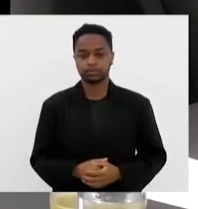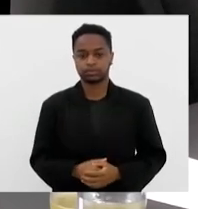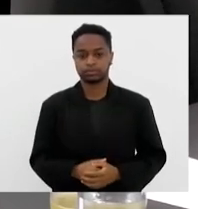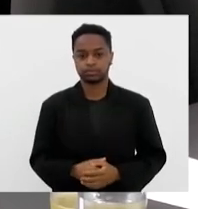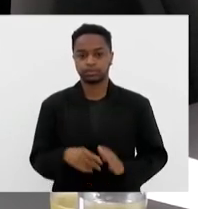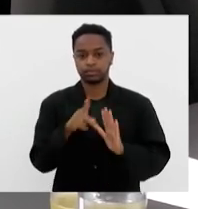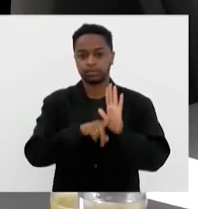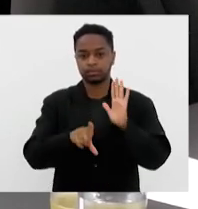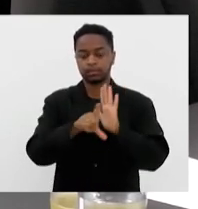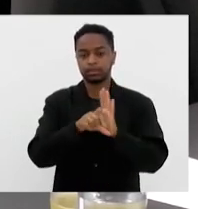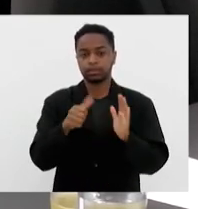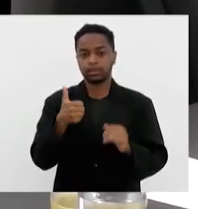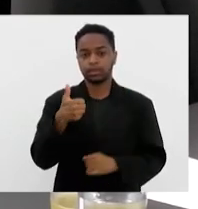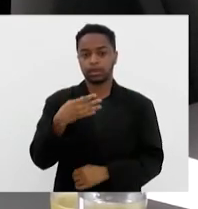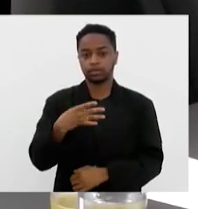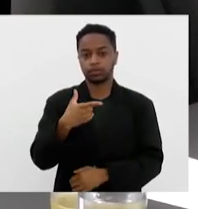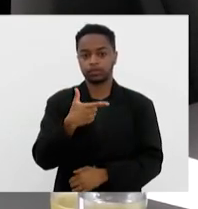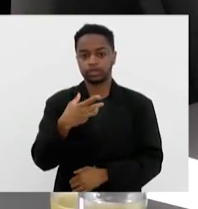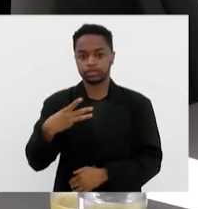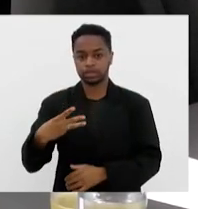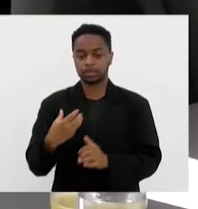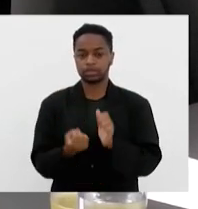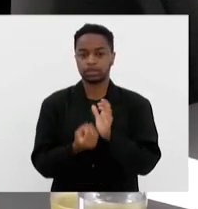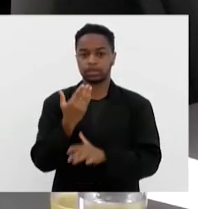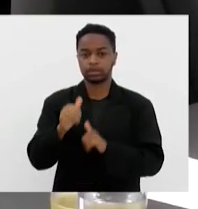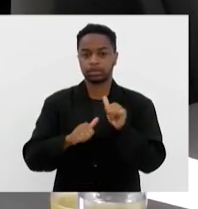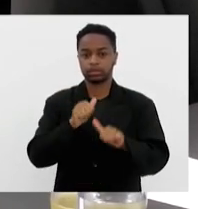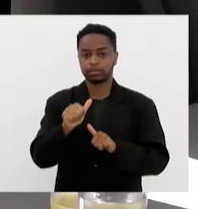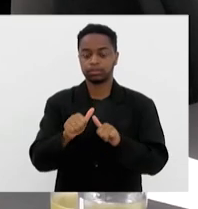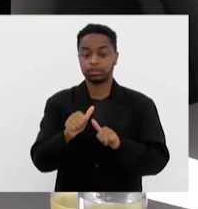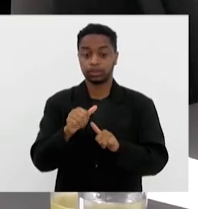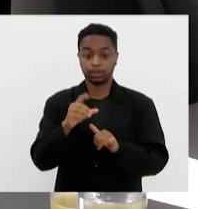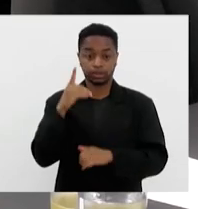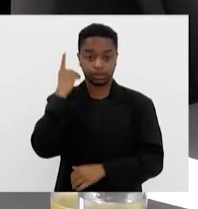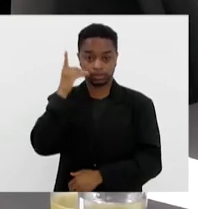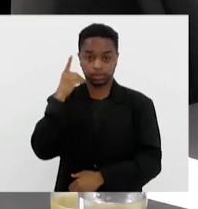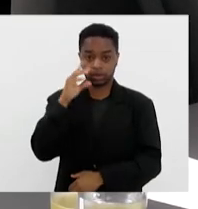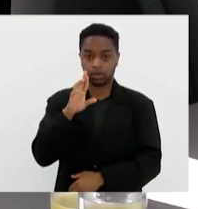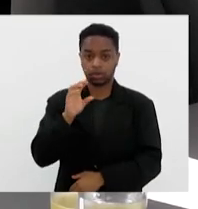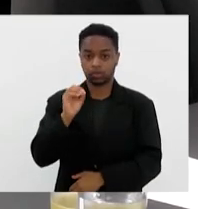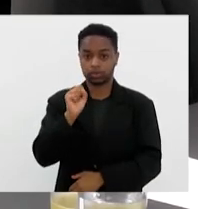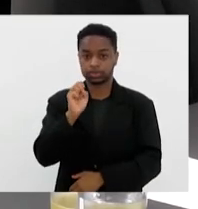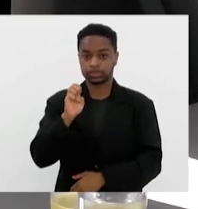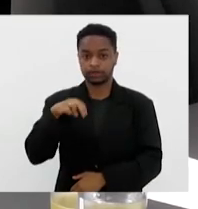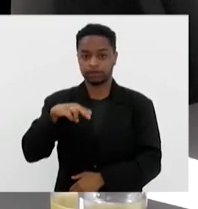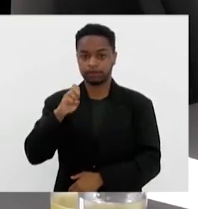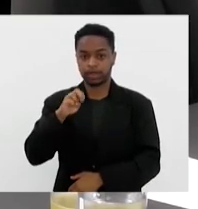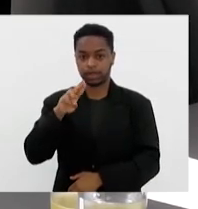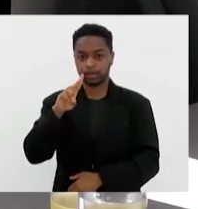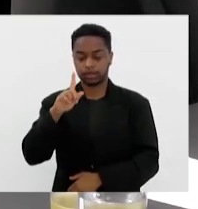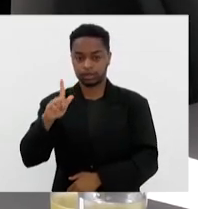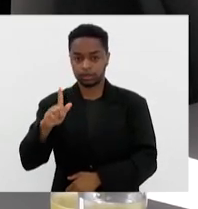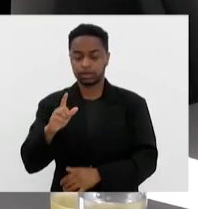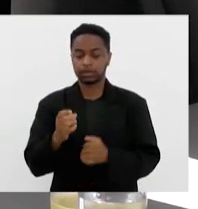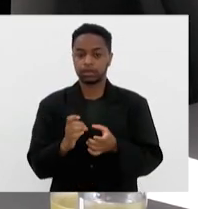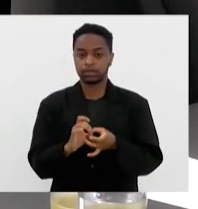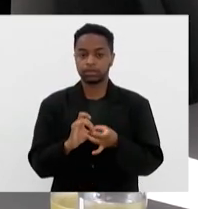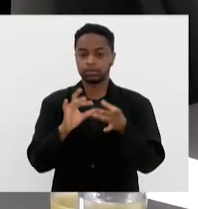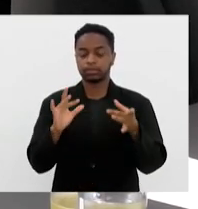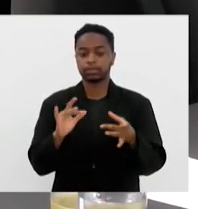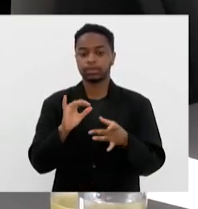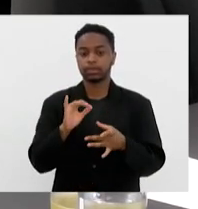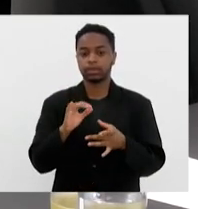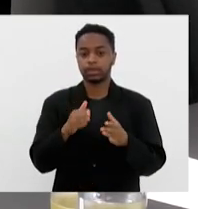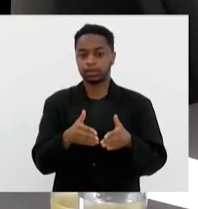o projeto de lei 1423, de autoria do deputado Rosenberg Reis, que autoriza o Poder Executivo a conceder isenção do ICMS, Imposto